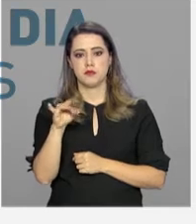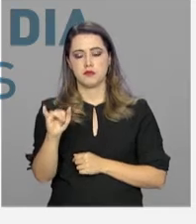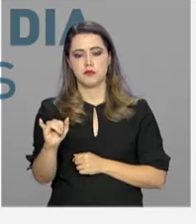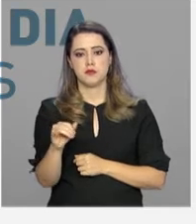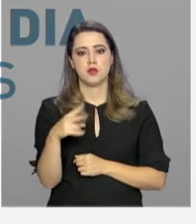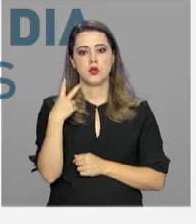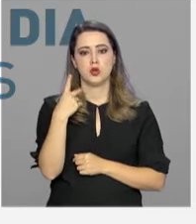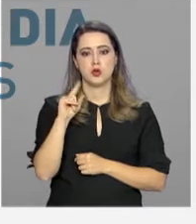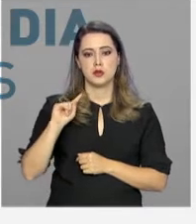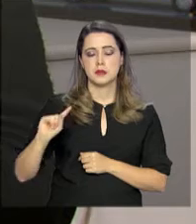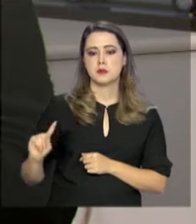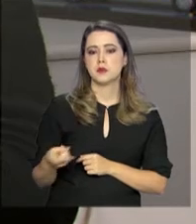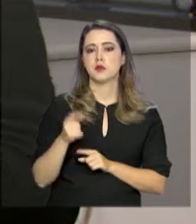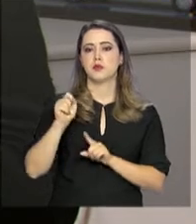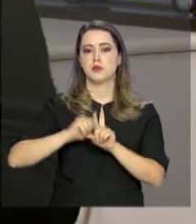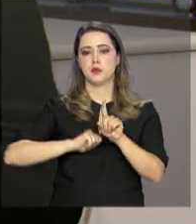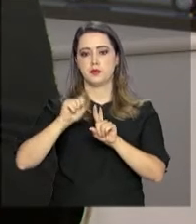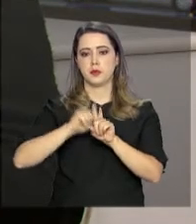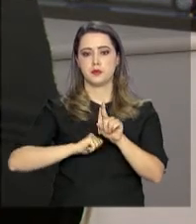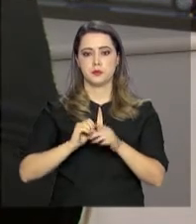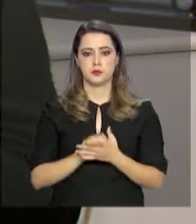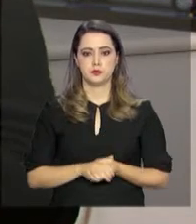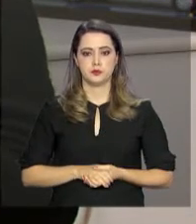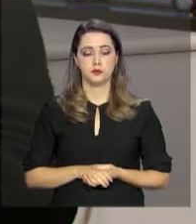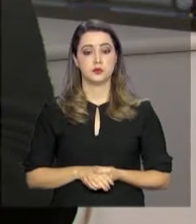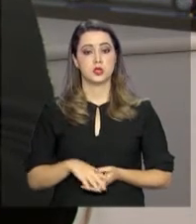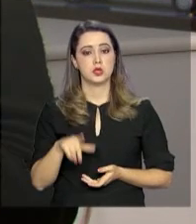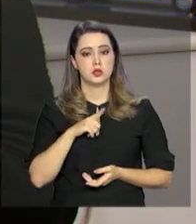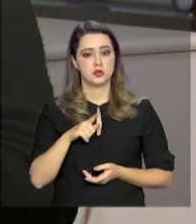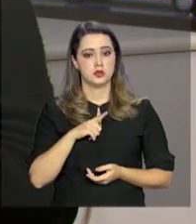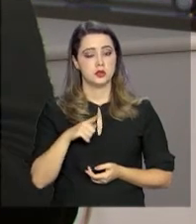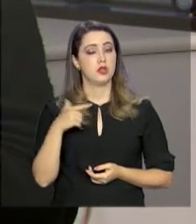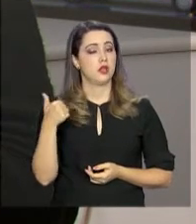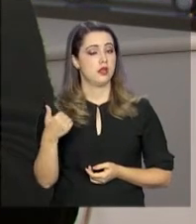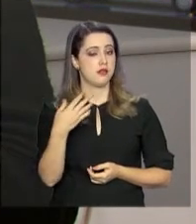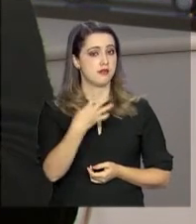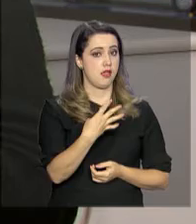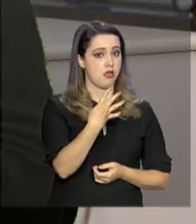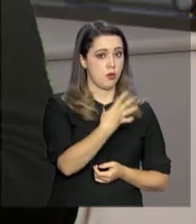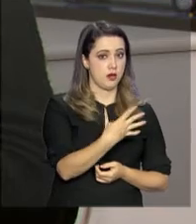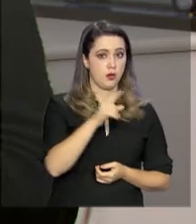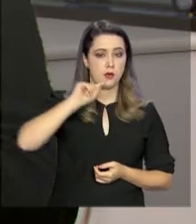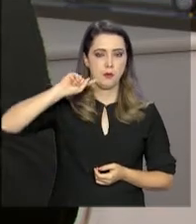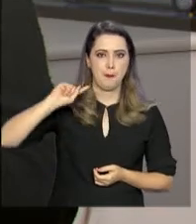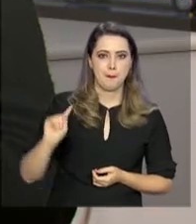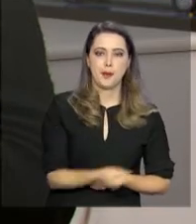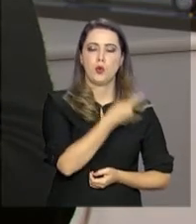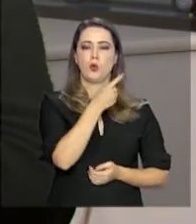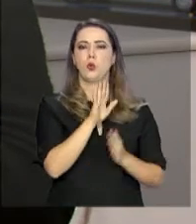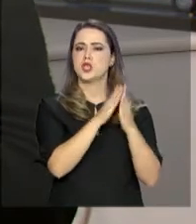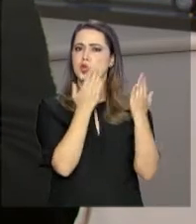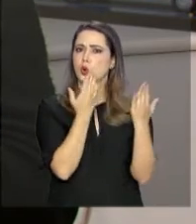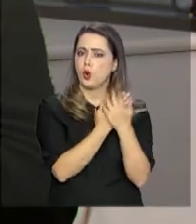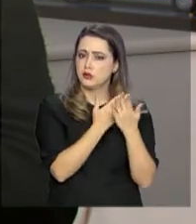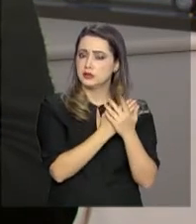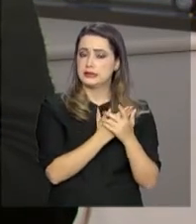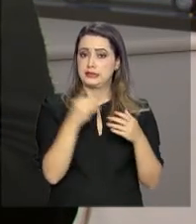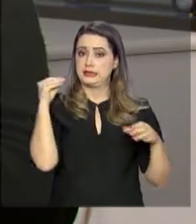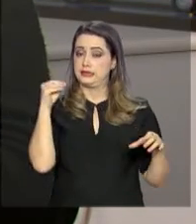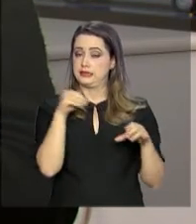2 mil por mês hoje nós temos um universo de 144 escolas dentro